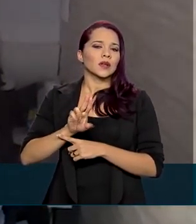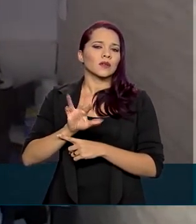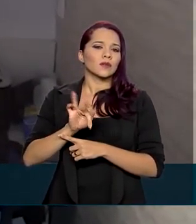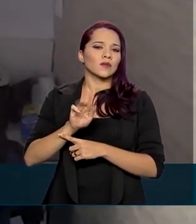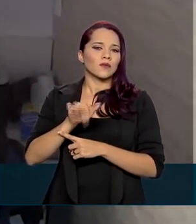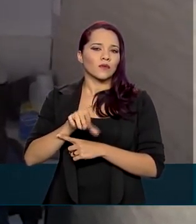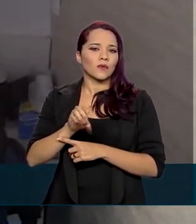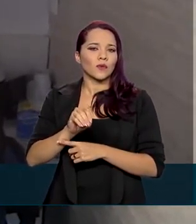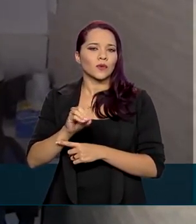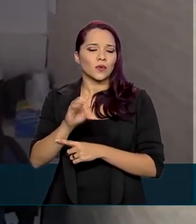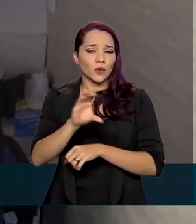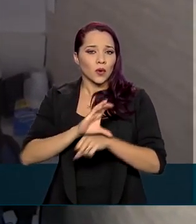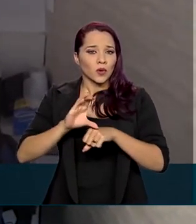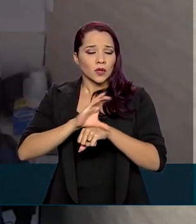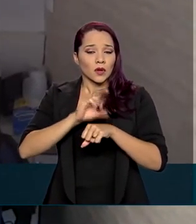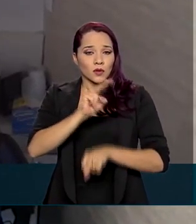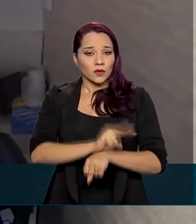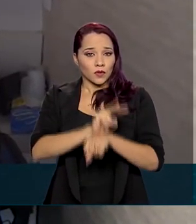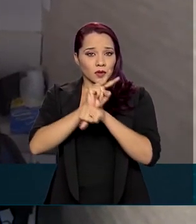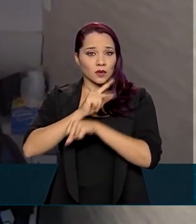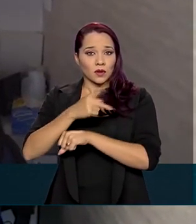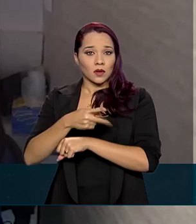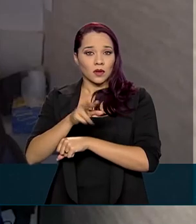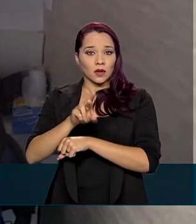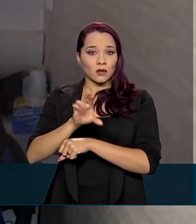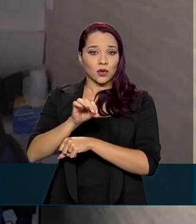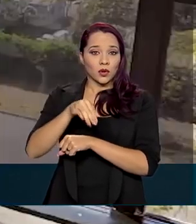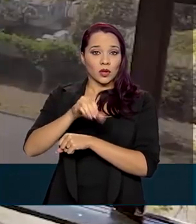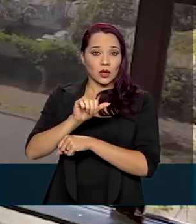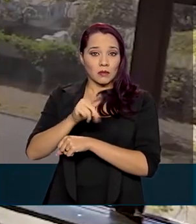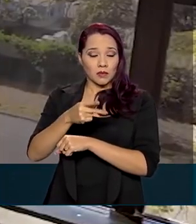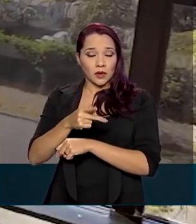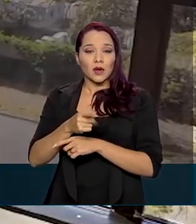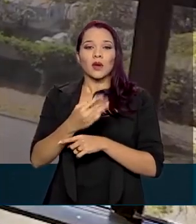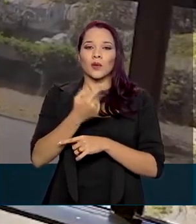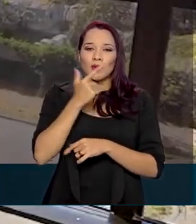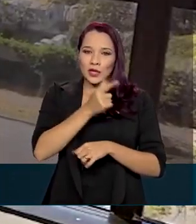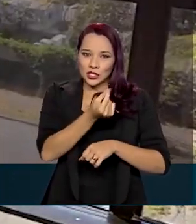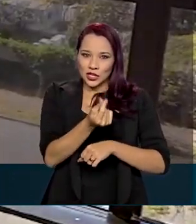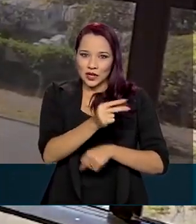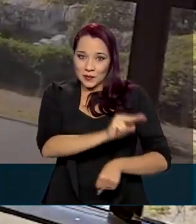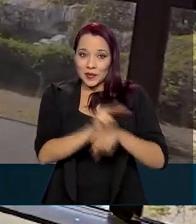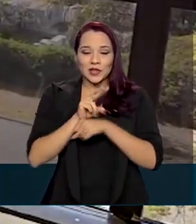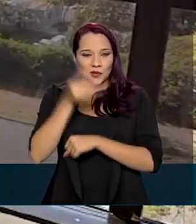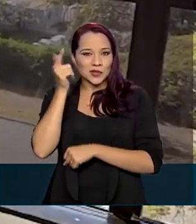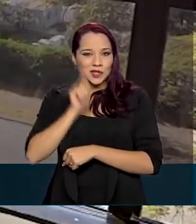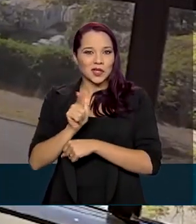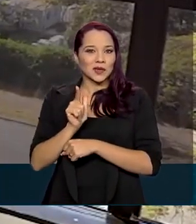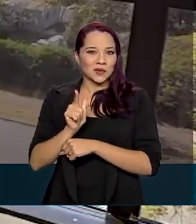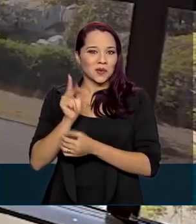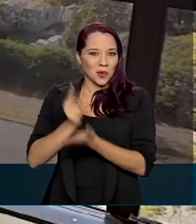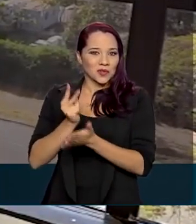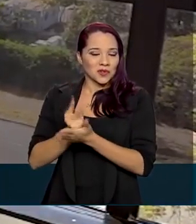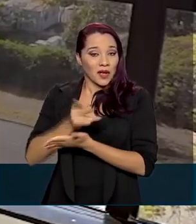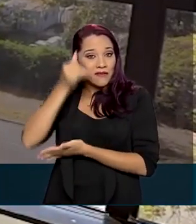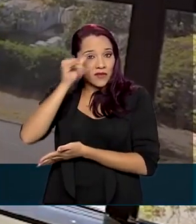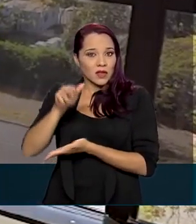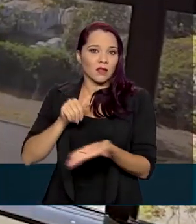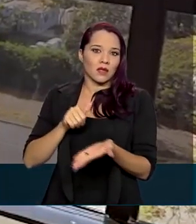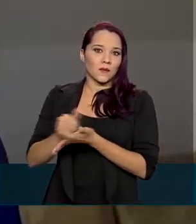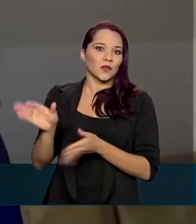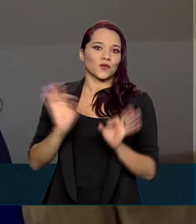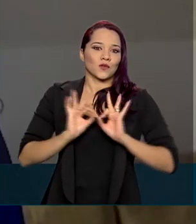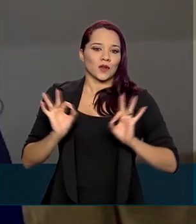constitucionais de financiamento. Com o empréstimo, foi possível manter o consultório sem demitir nenhum